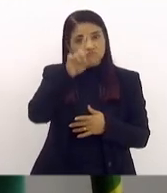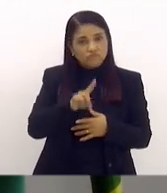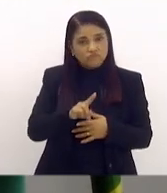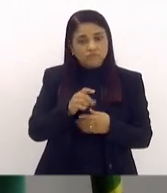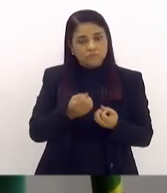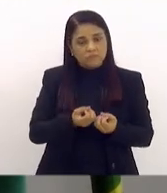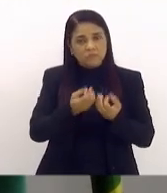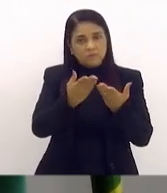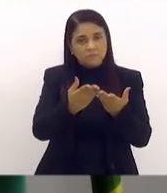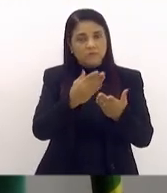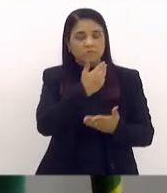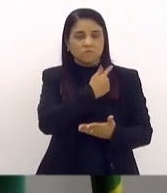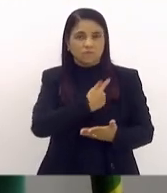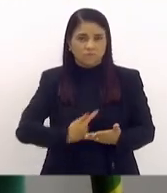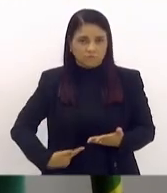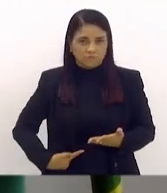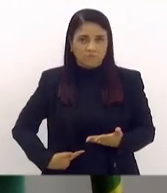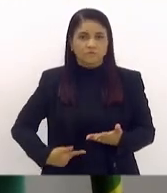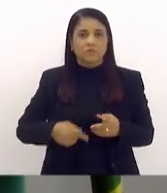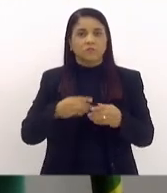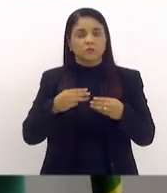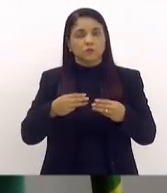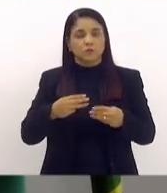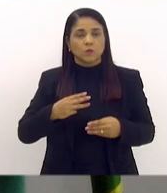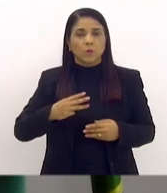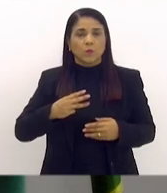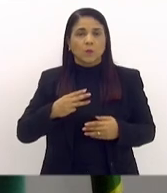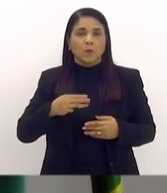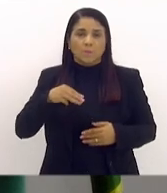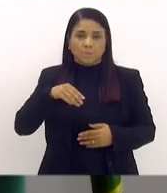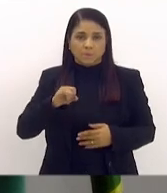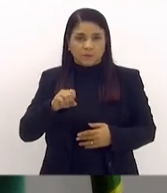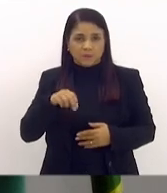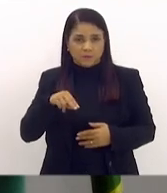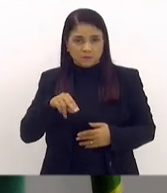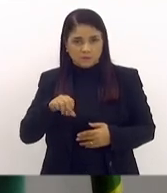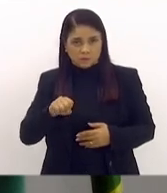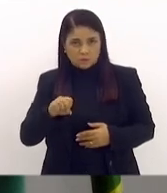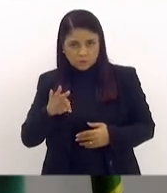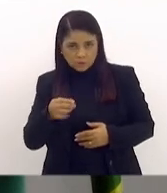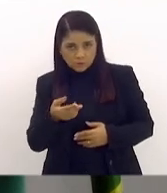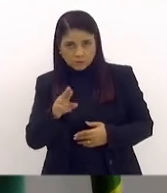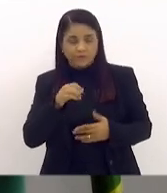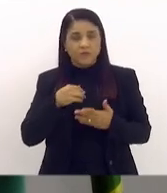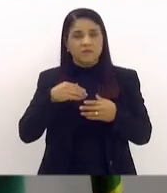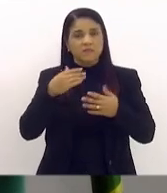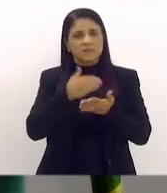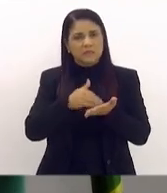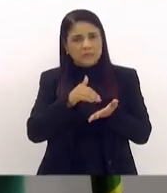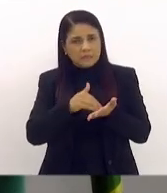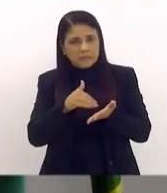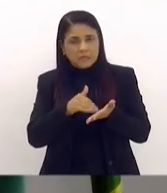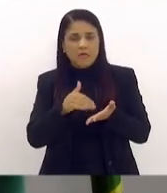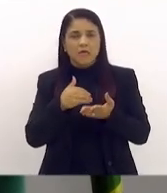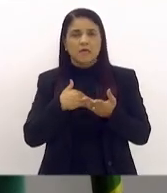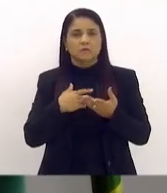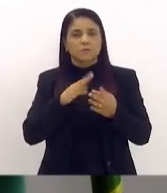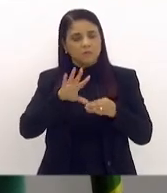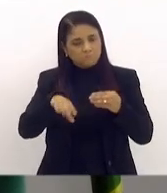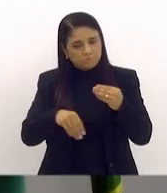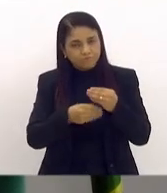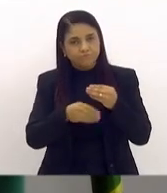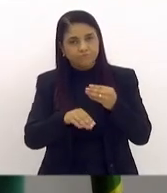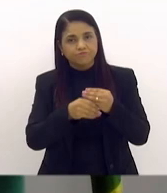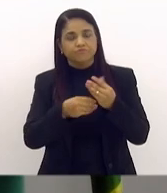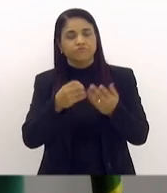entregar na mão do governador do ministro do ministro do secretário para poder fomentar mais o